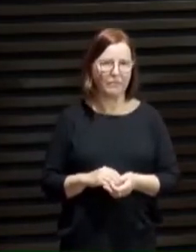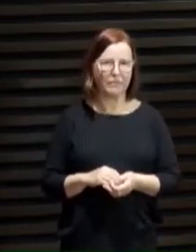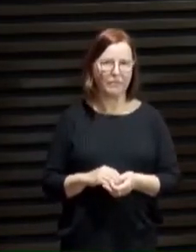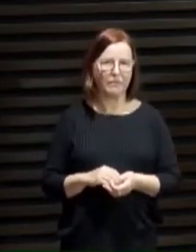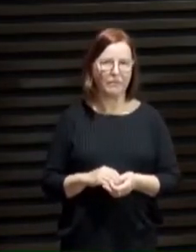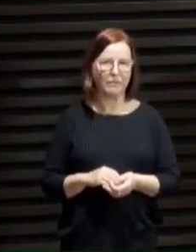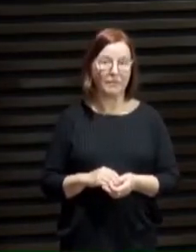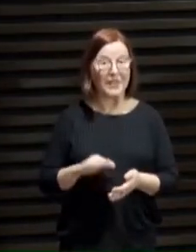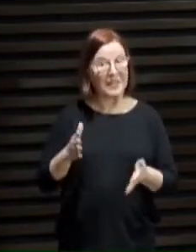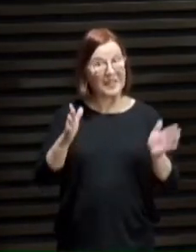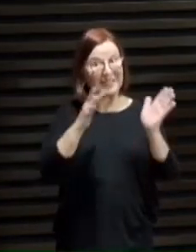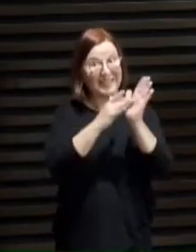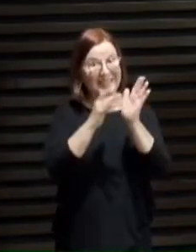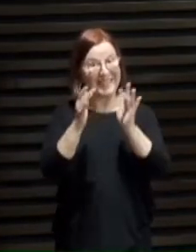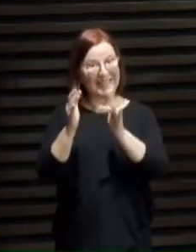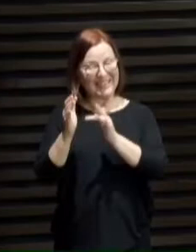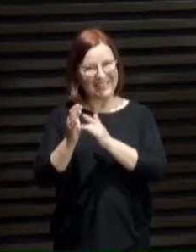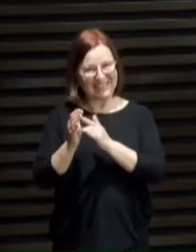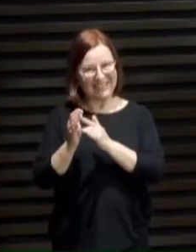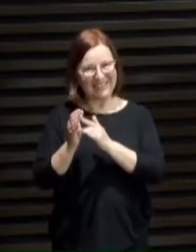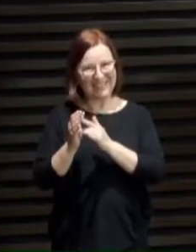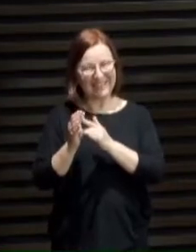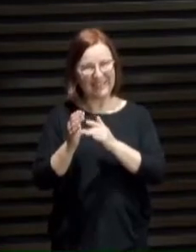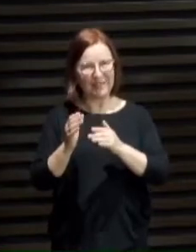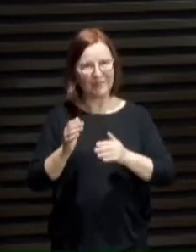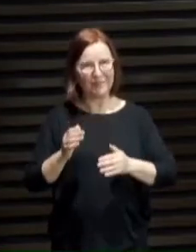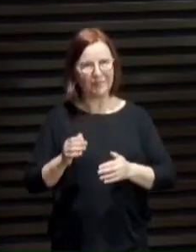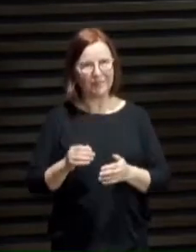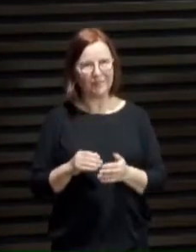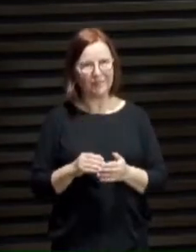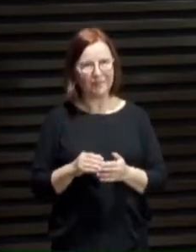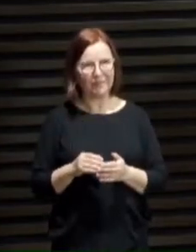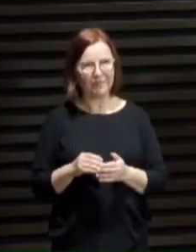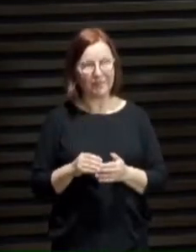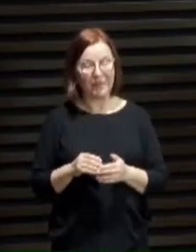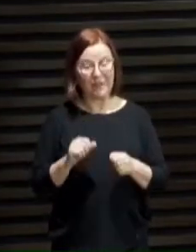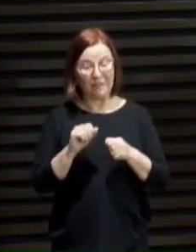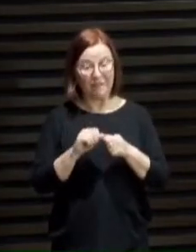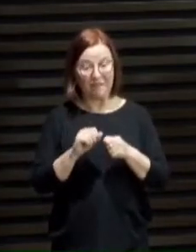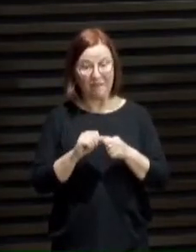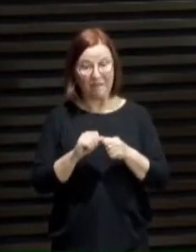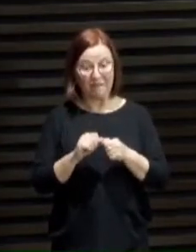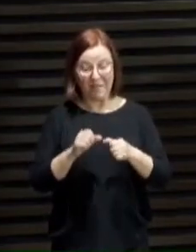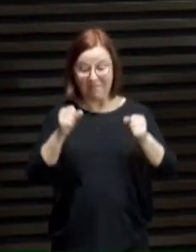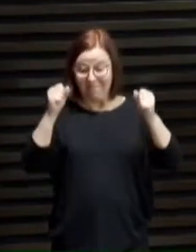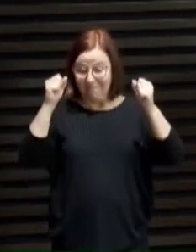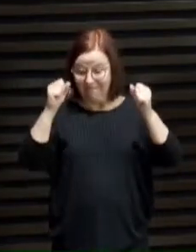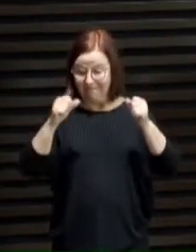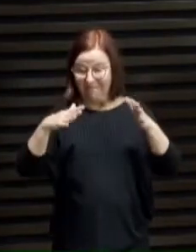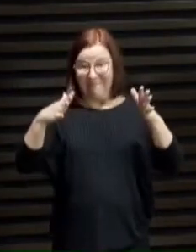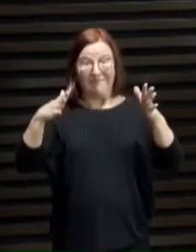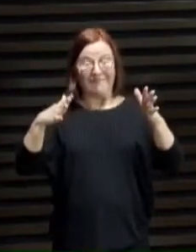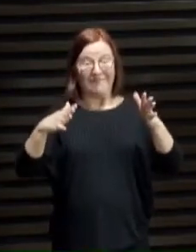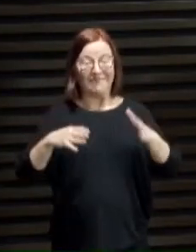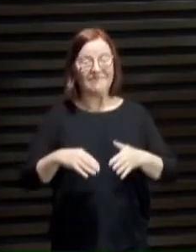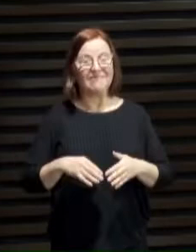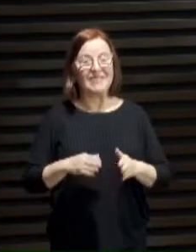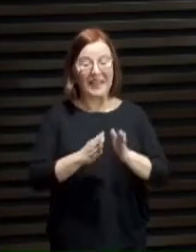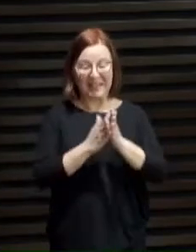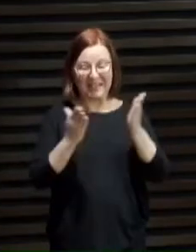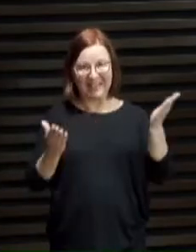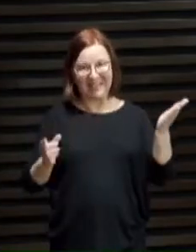E então Jesus faz algo extraordinário. A Bíblia diz